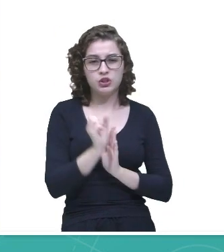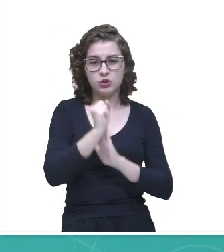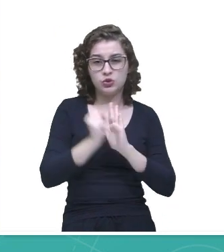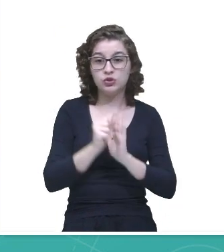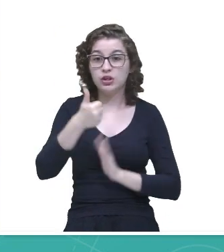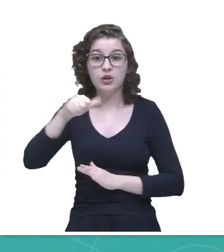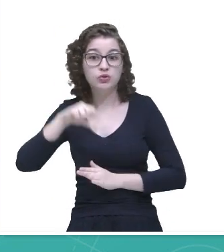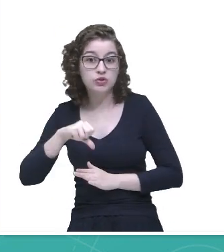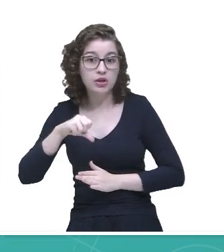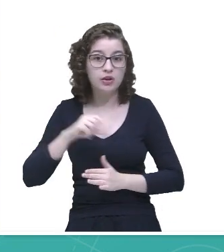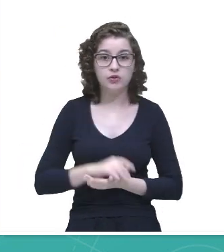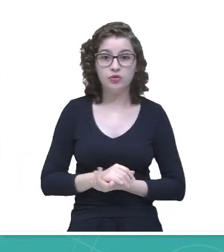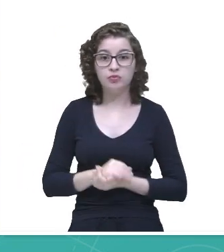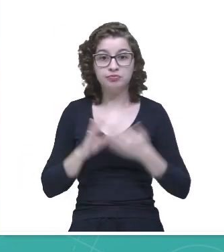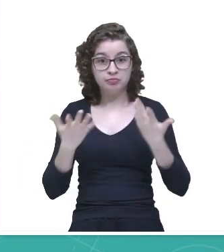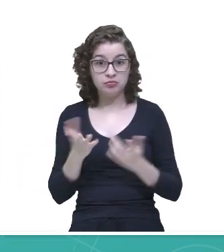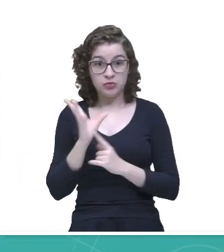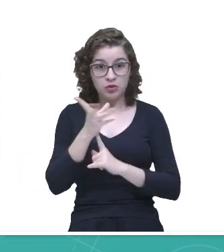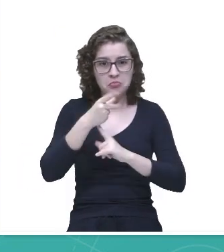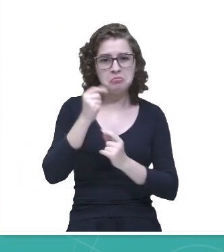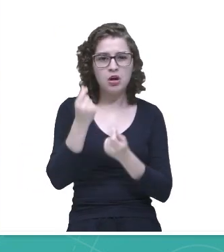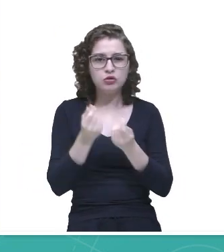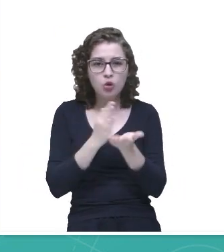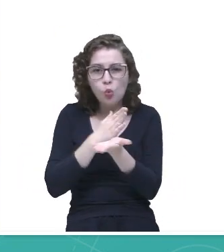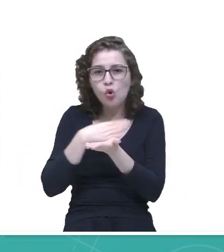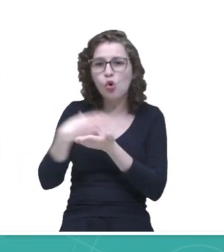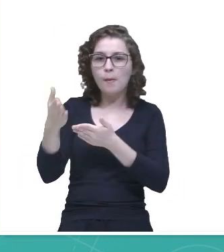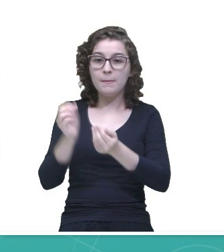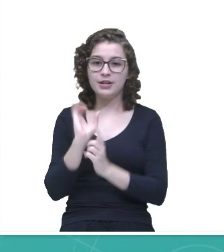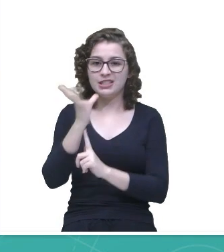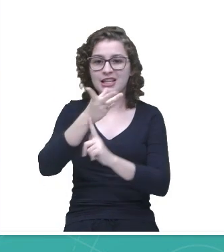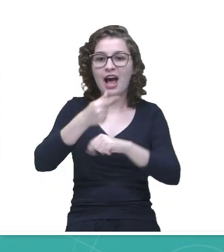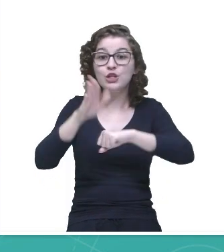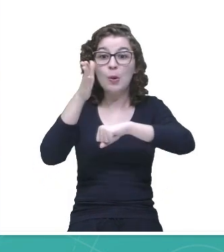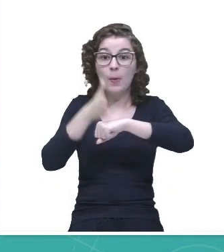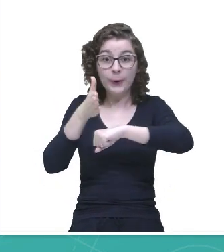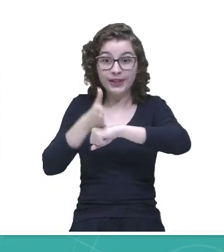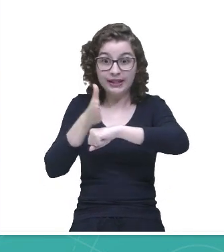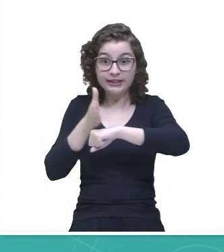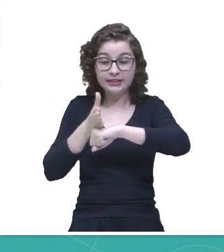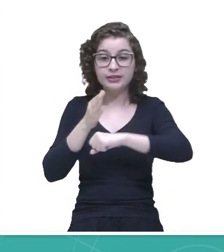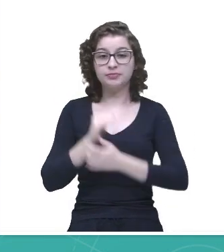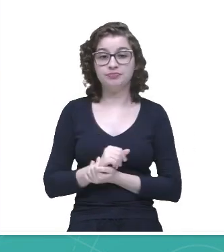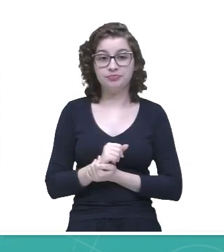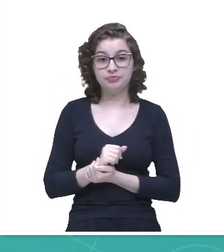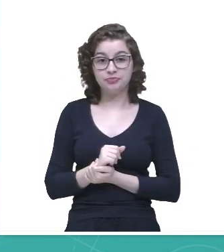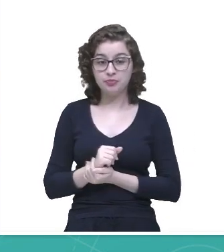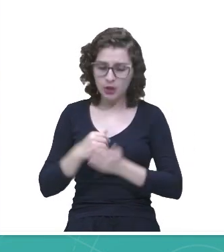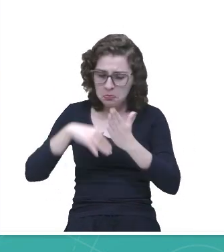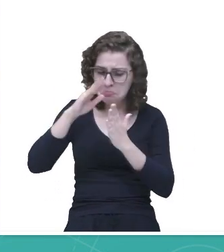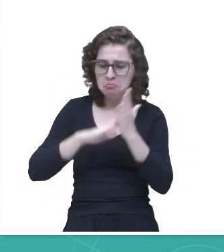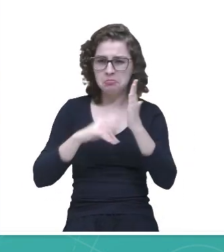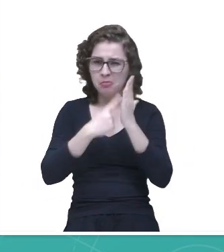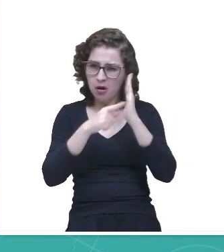XIX. Este movimento é considerado um marco inicial da arte moderna. Olha aí, impressionismo, marco inicial